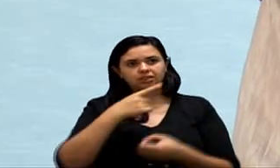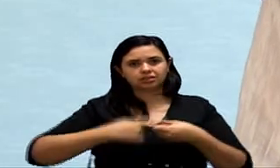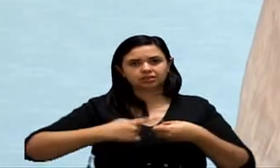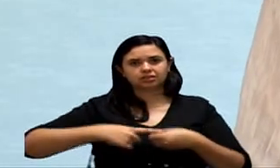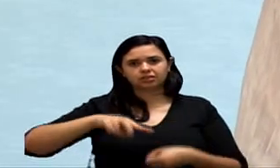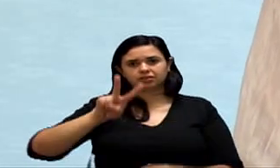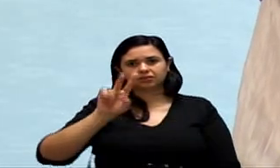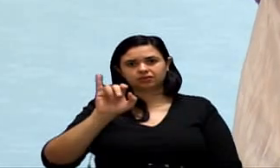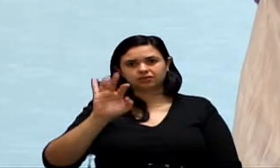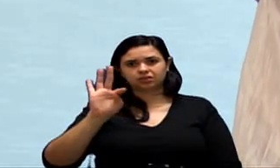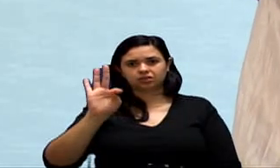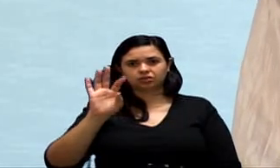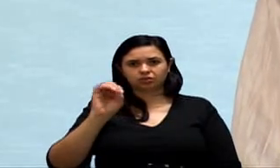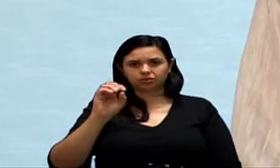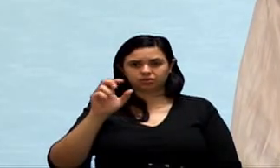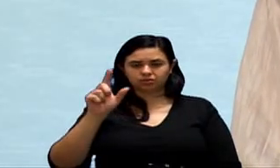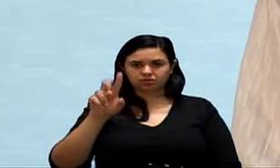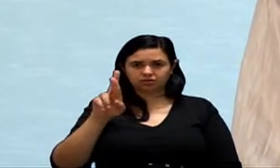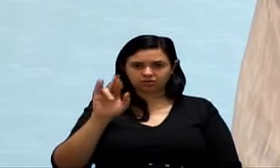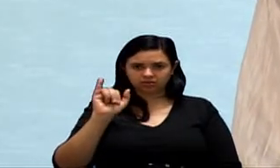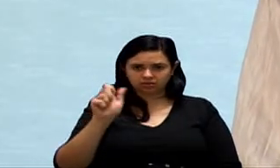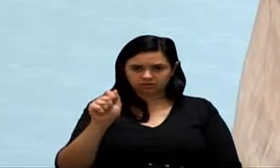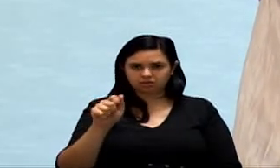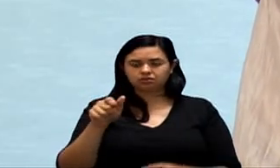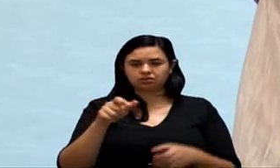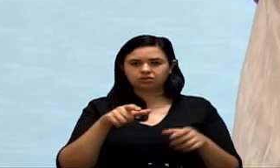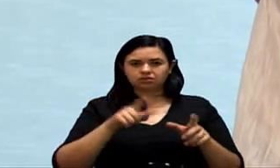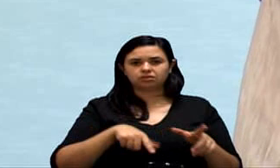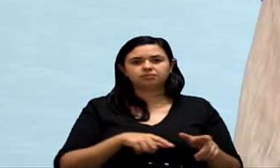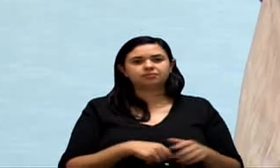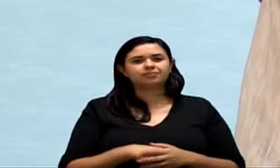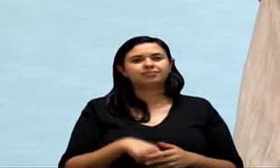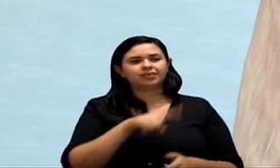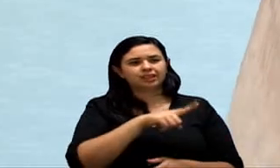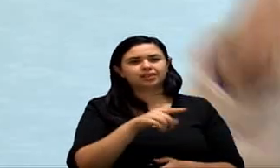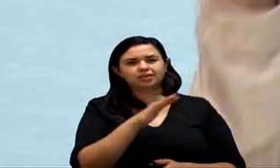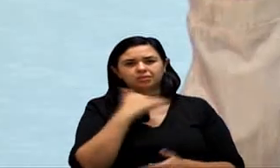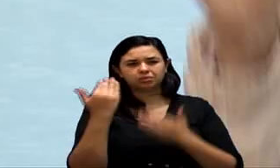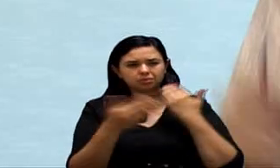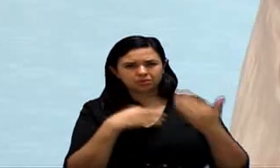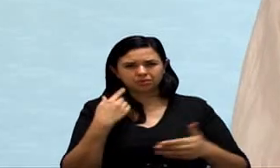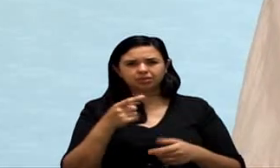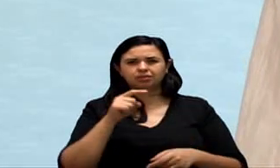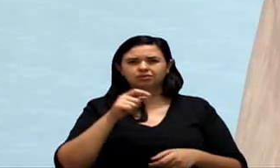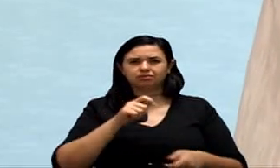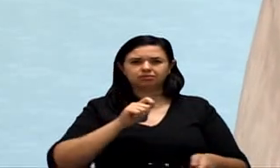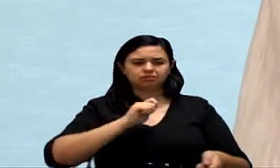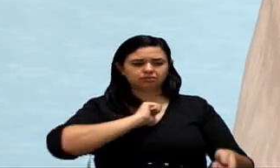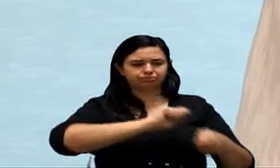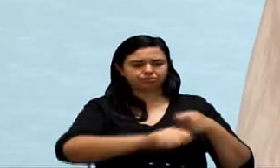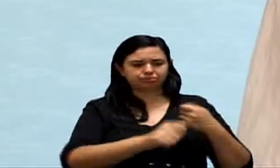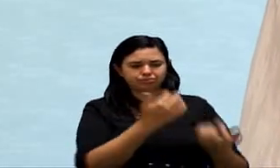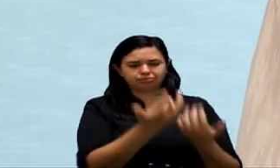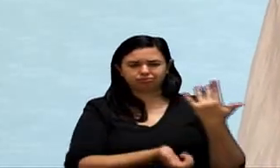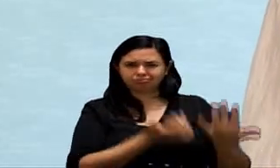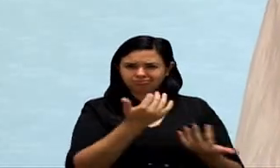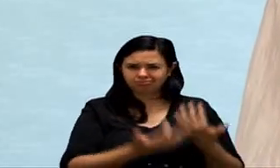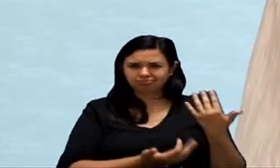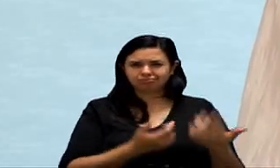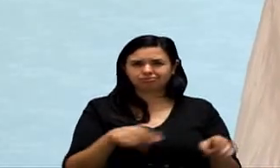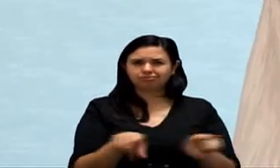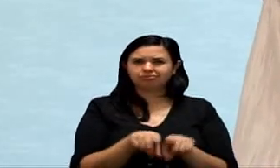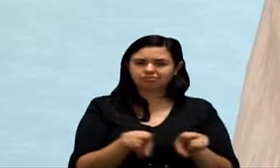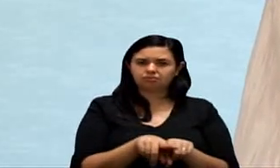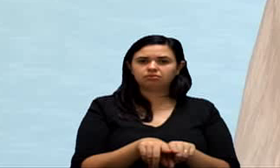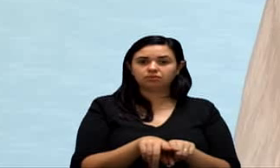Santo, a menina morreu por abuso sexual, foi queimada, corpo jogado, e havia